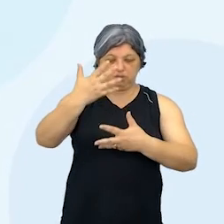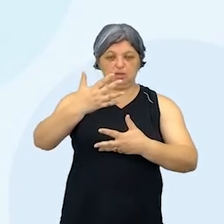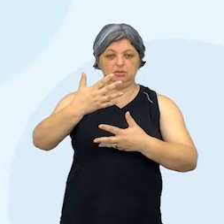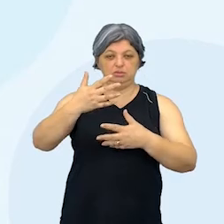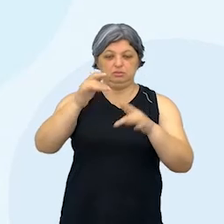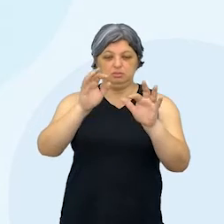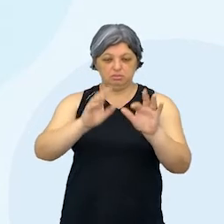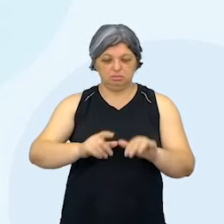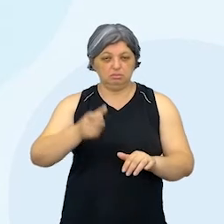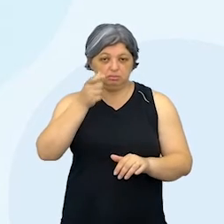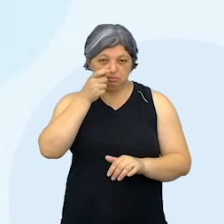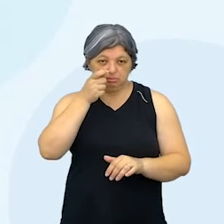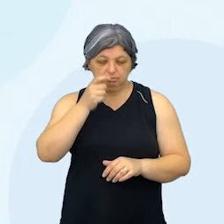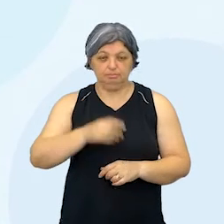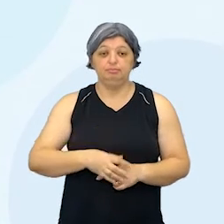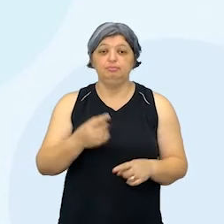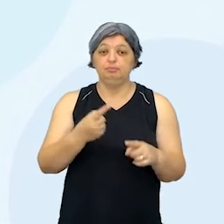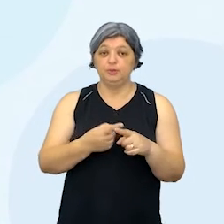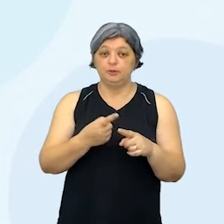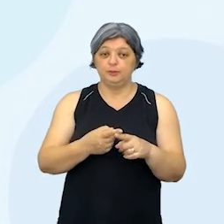pouquinho, porque